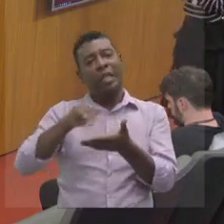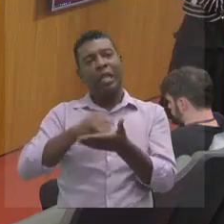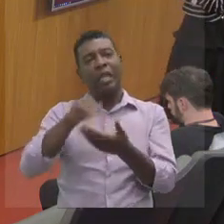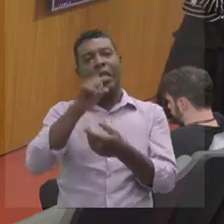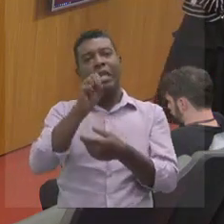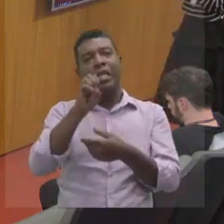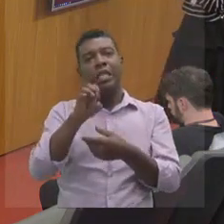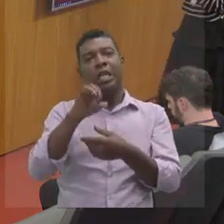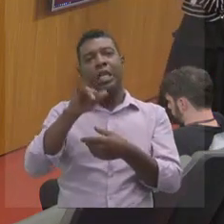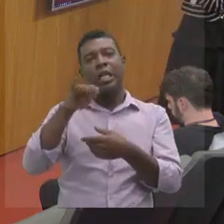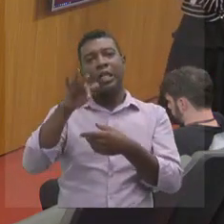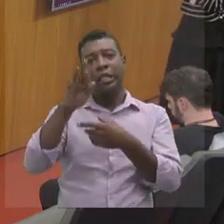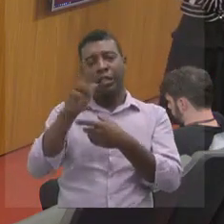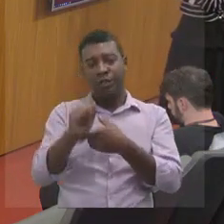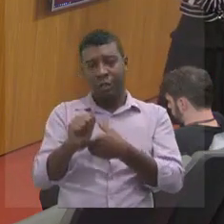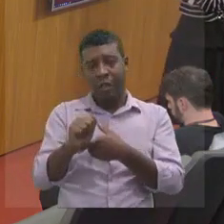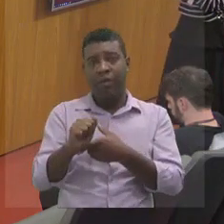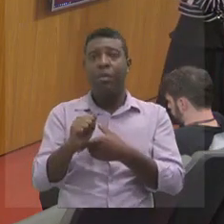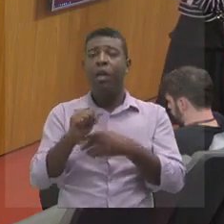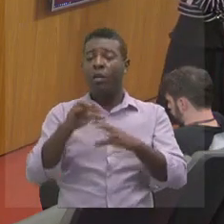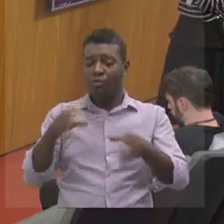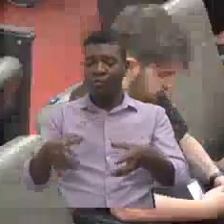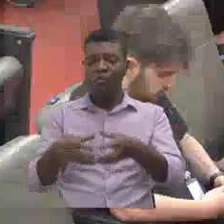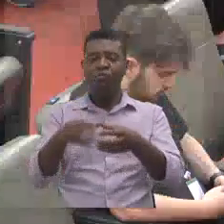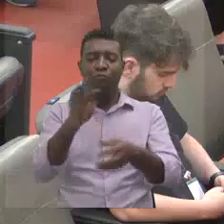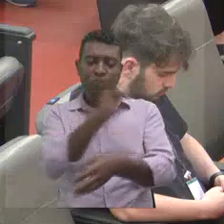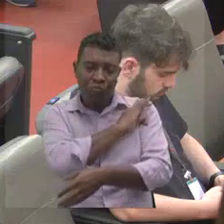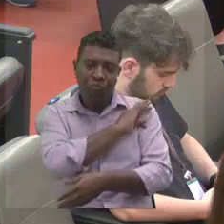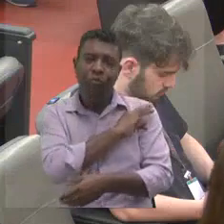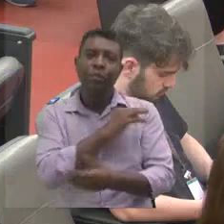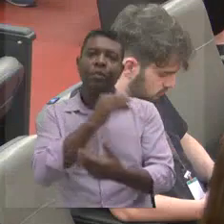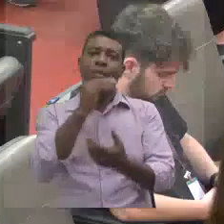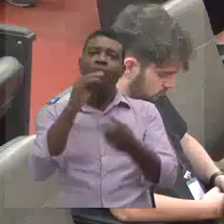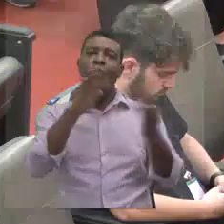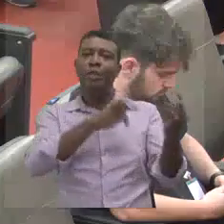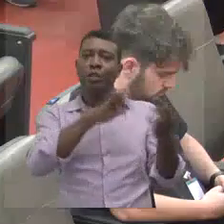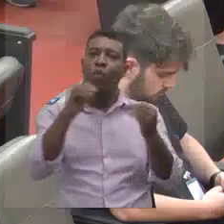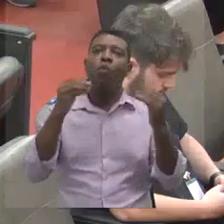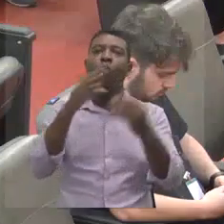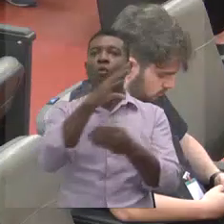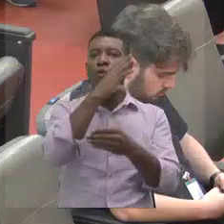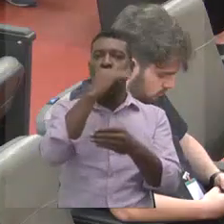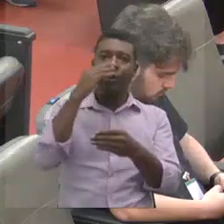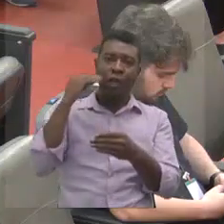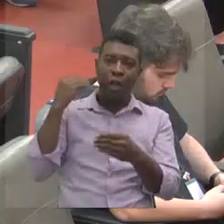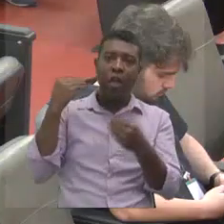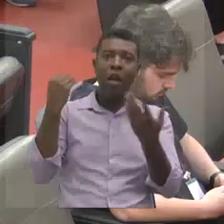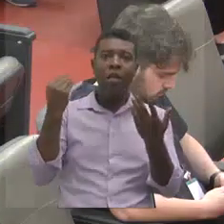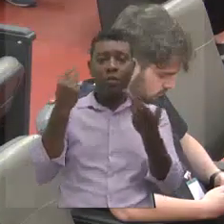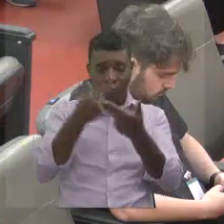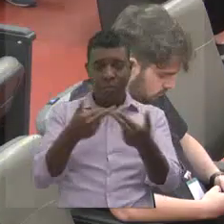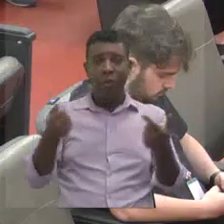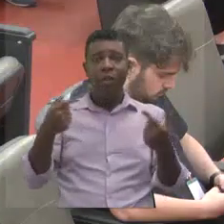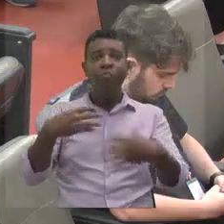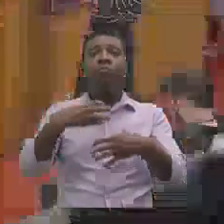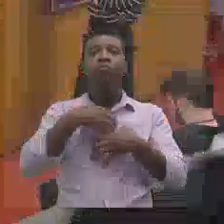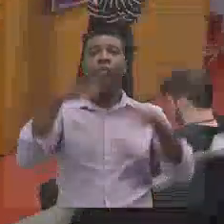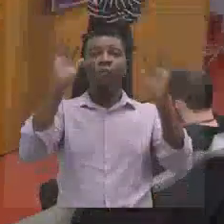adjuntos sobre secretário toda Equipe técnica dizendo do quanto tô feliz em poder hoje